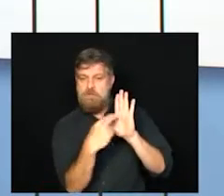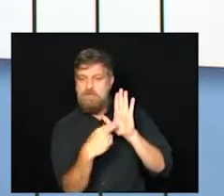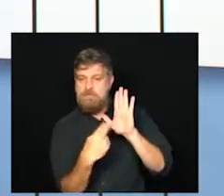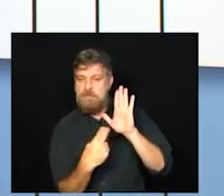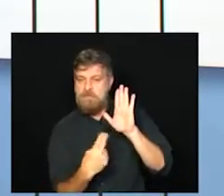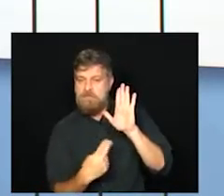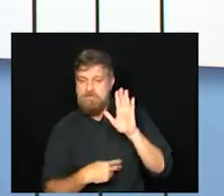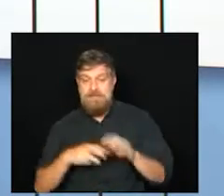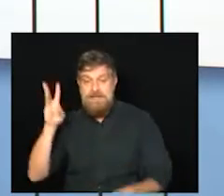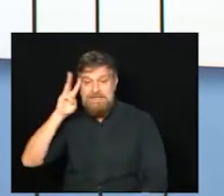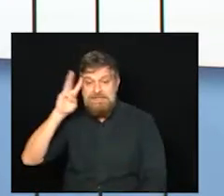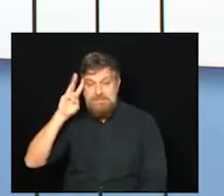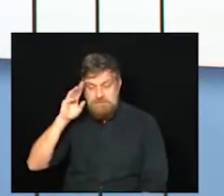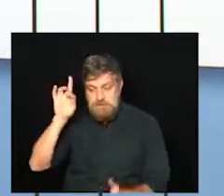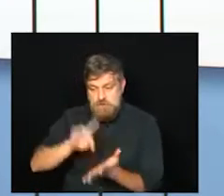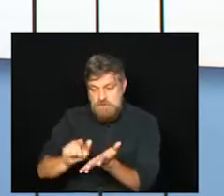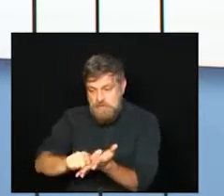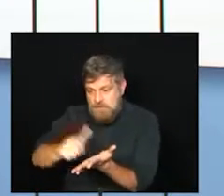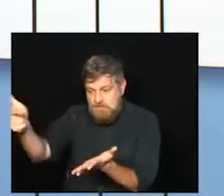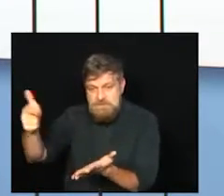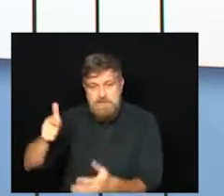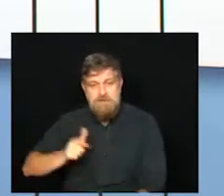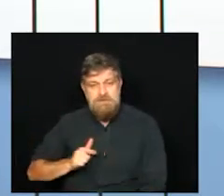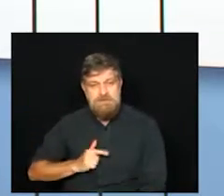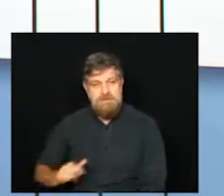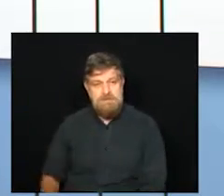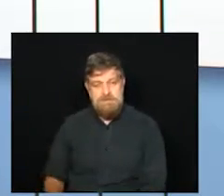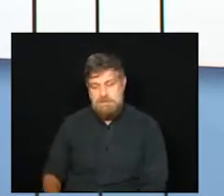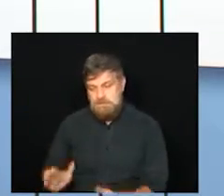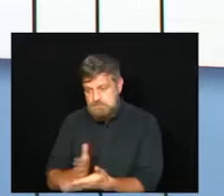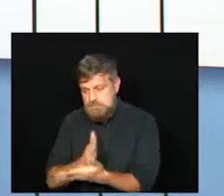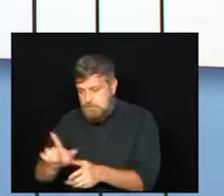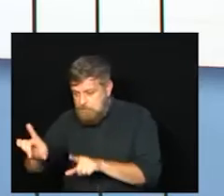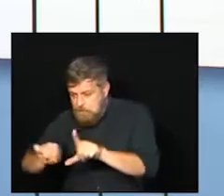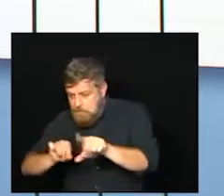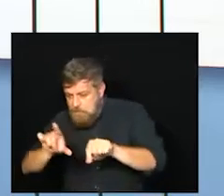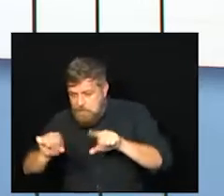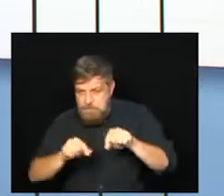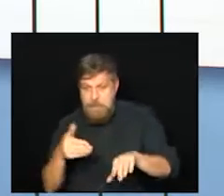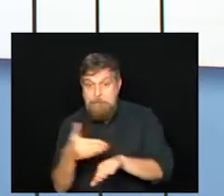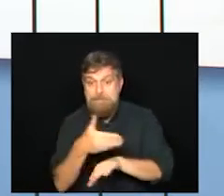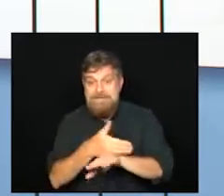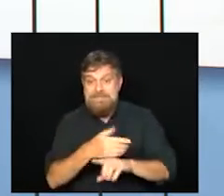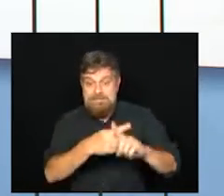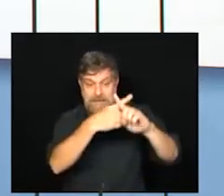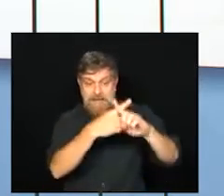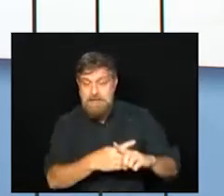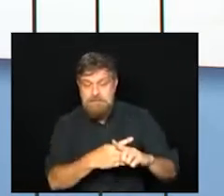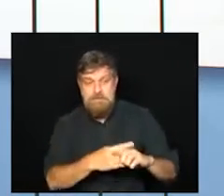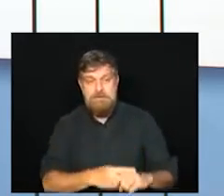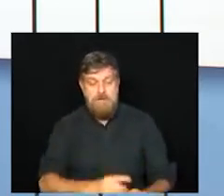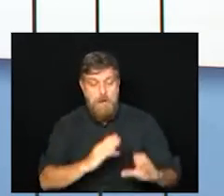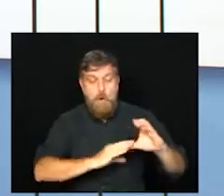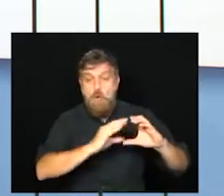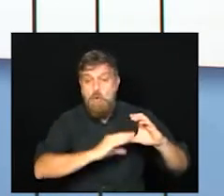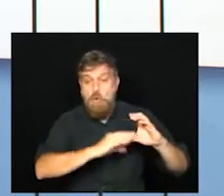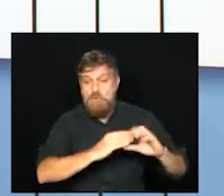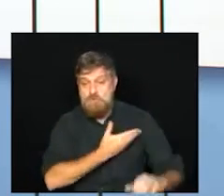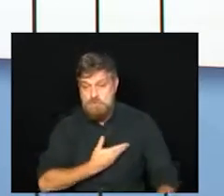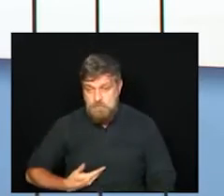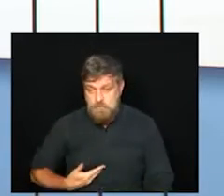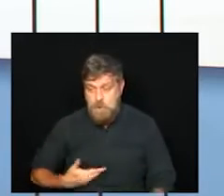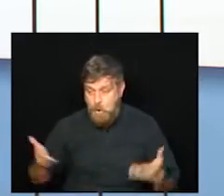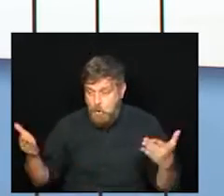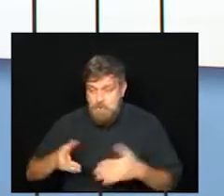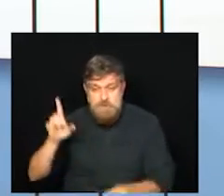última terça-feira no Diário Oficial do município dos pré-selecionados para participarem desse processo de seleção. Então, hoje é o